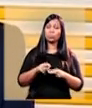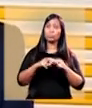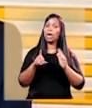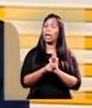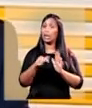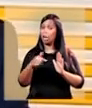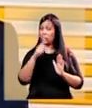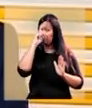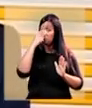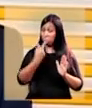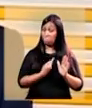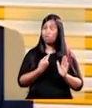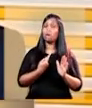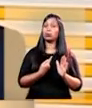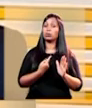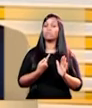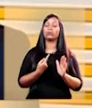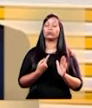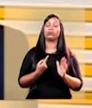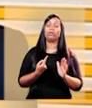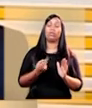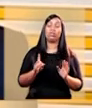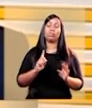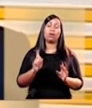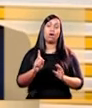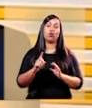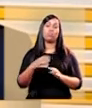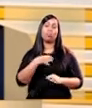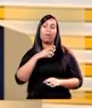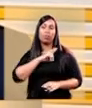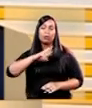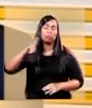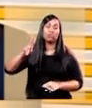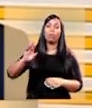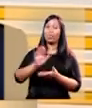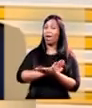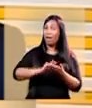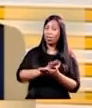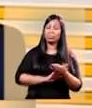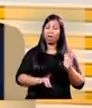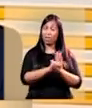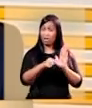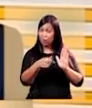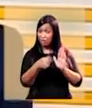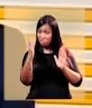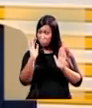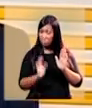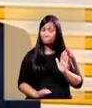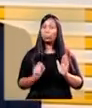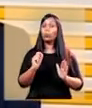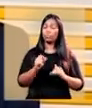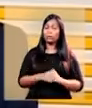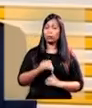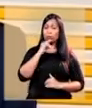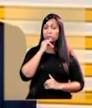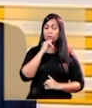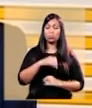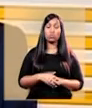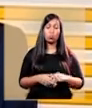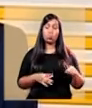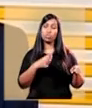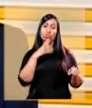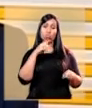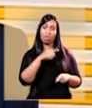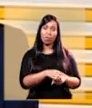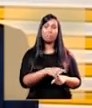de acordo com a lei, não de acordo com a moral, não de acordo com a religião, de acordo com a lei brasileira, é que se você